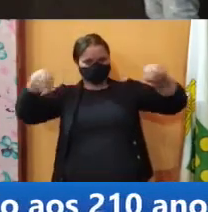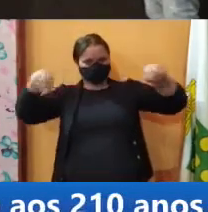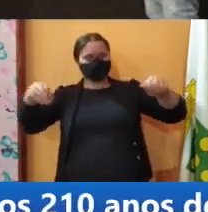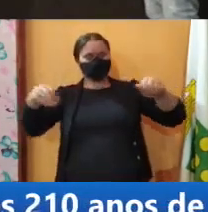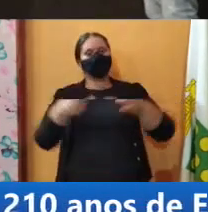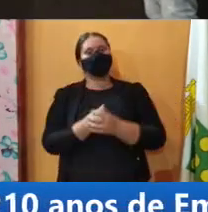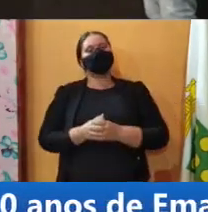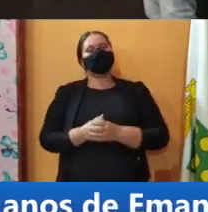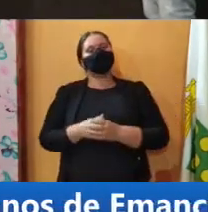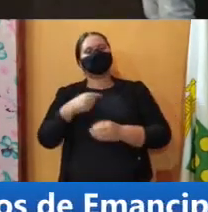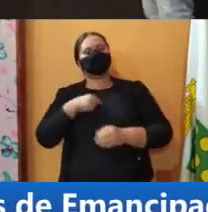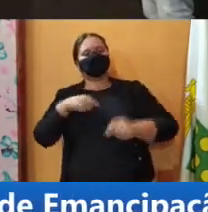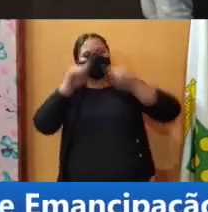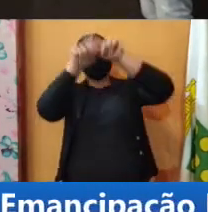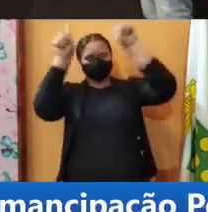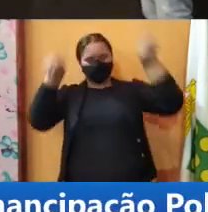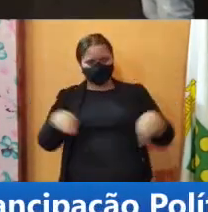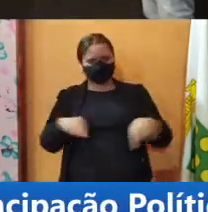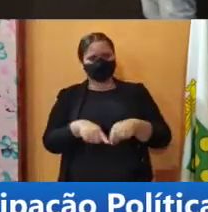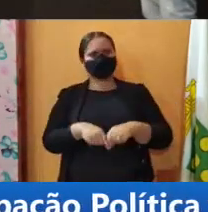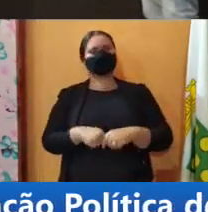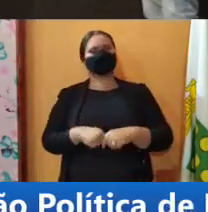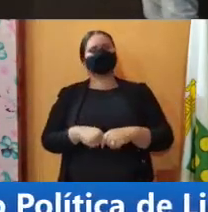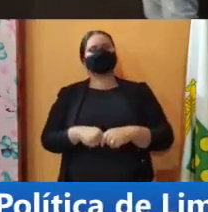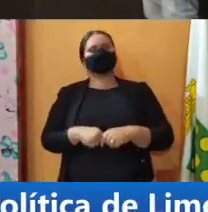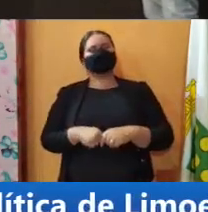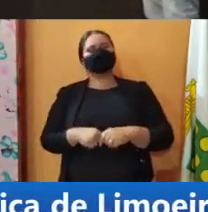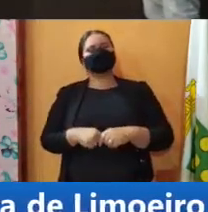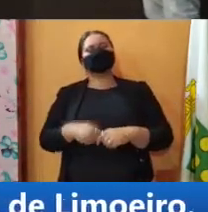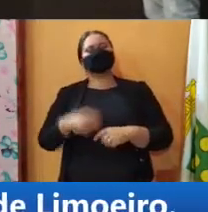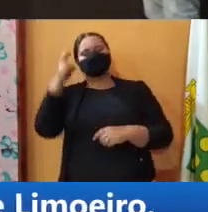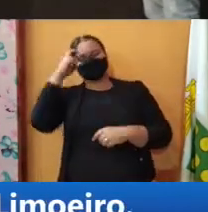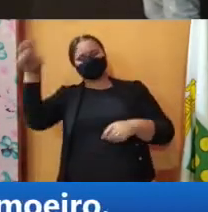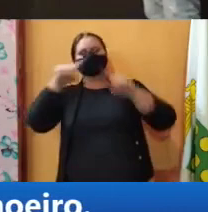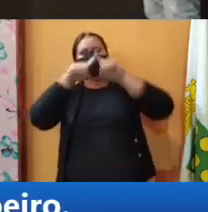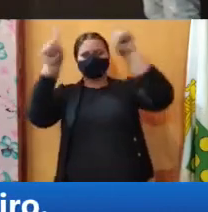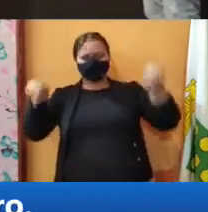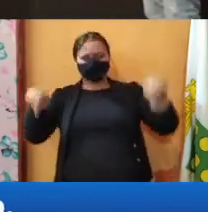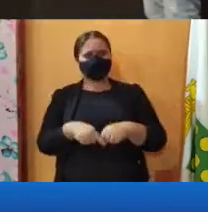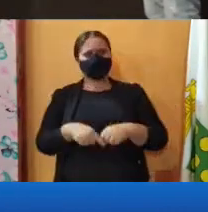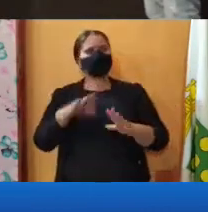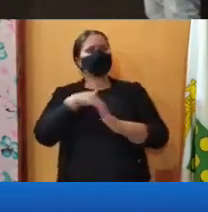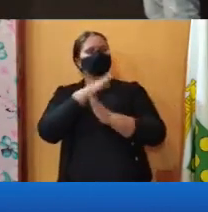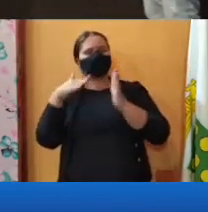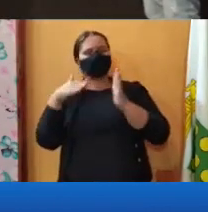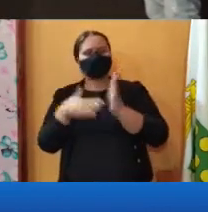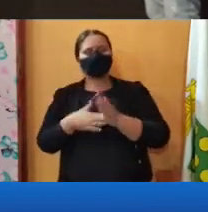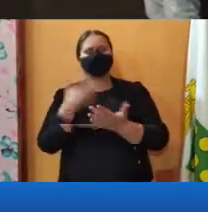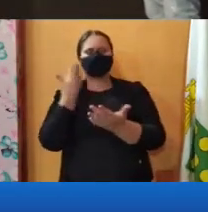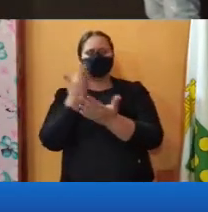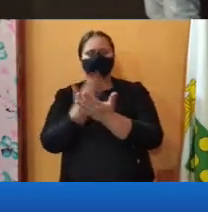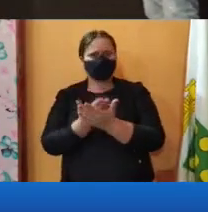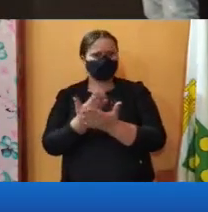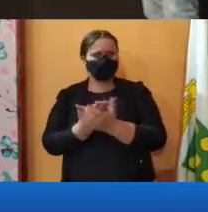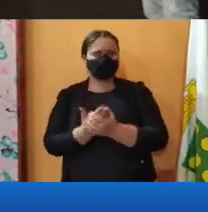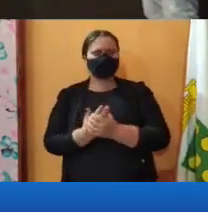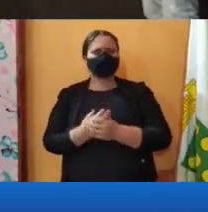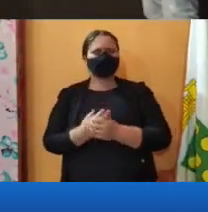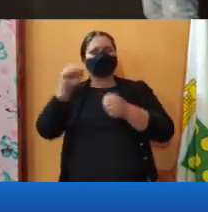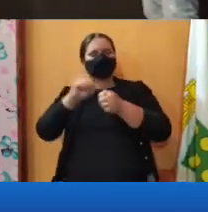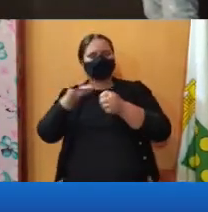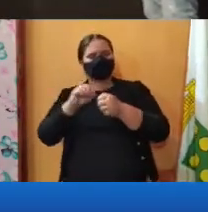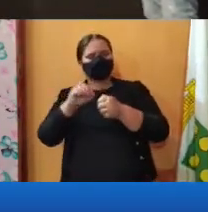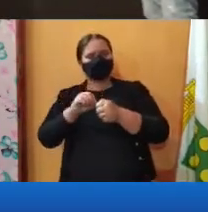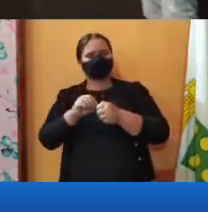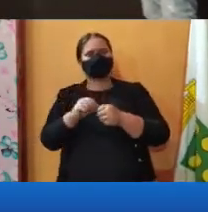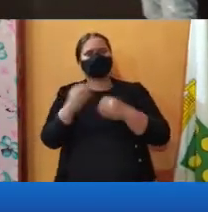parceria, é projeto no Fundo Cultura, é projeto que todo mundo tem que estudar, e o que a gente fazer no espaço